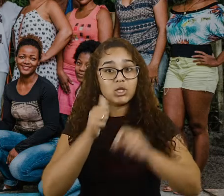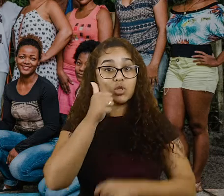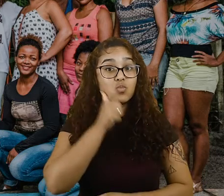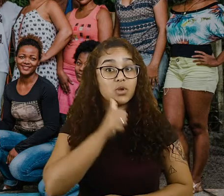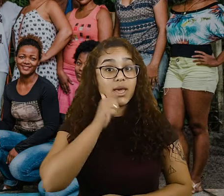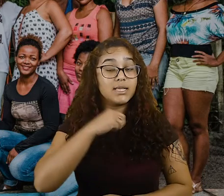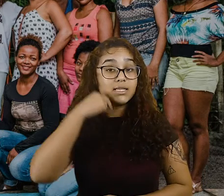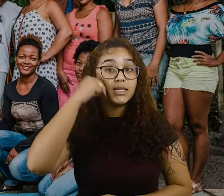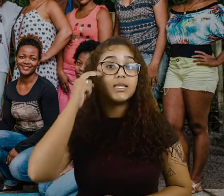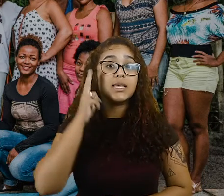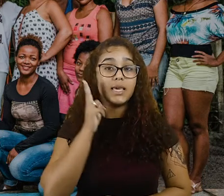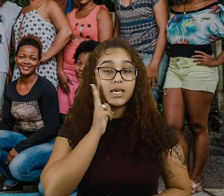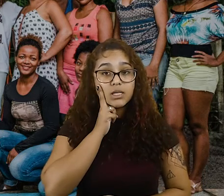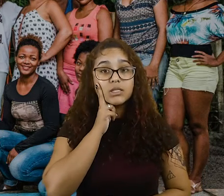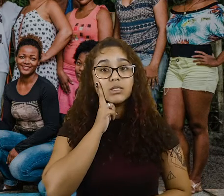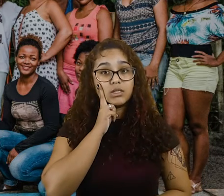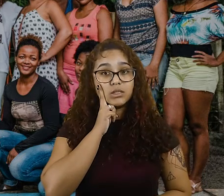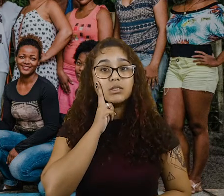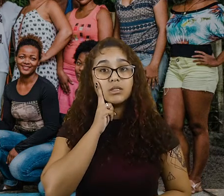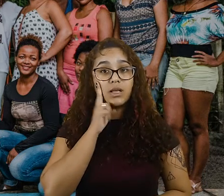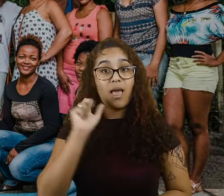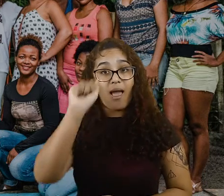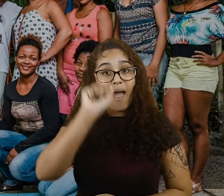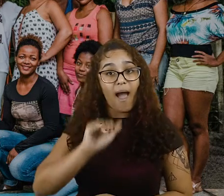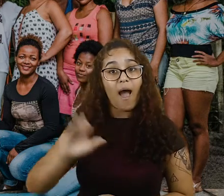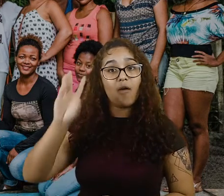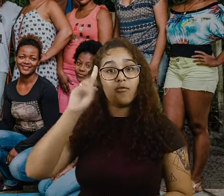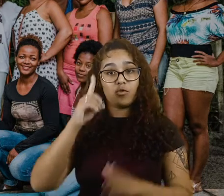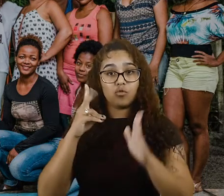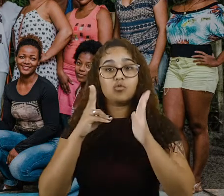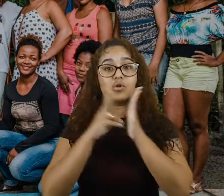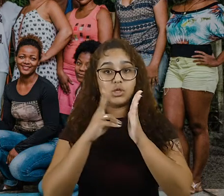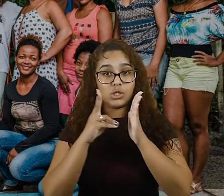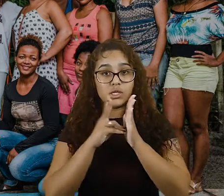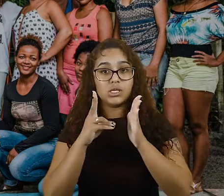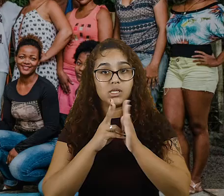torno de vozes de mulheres negras,